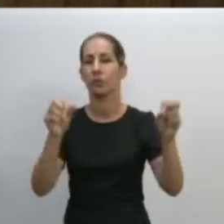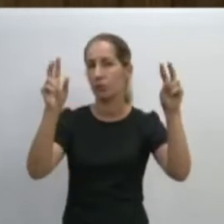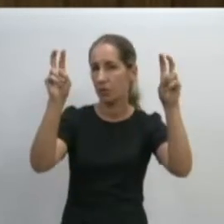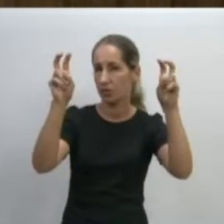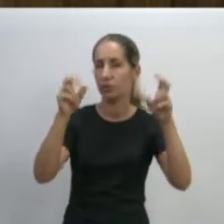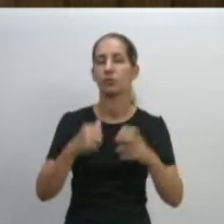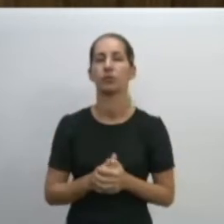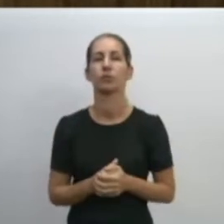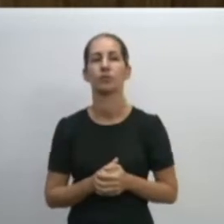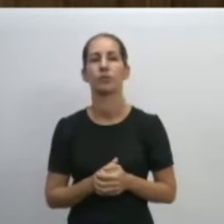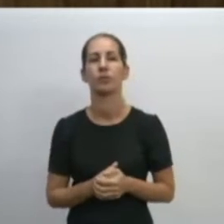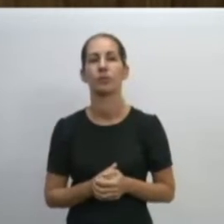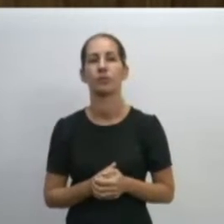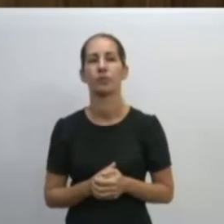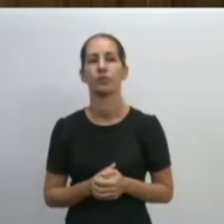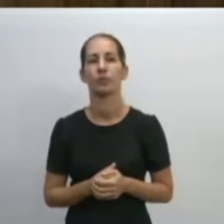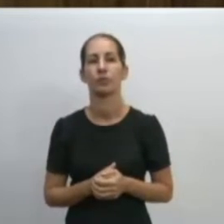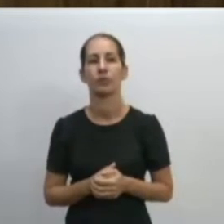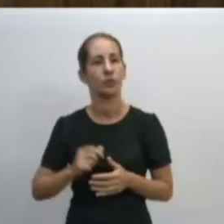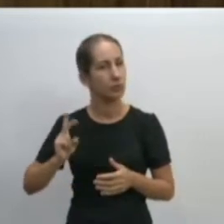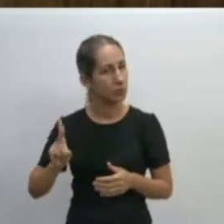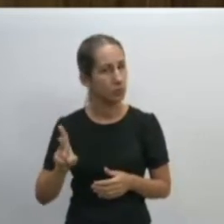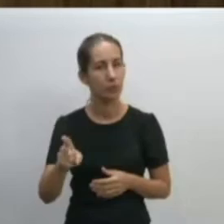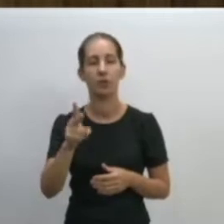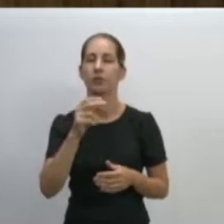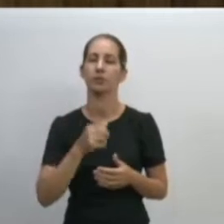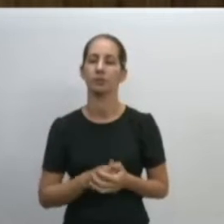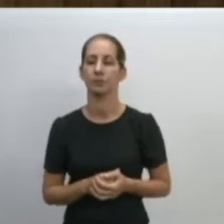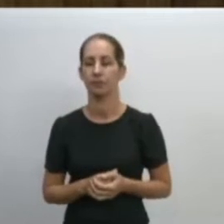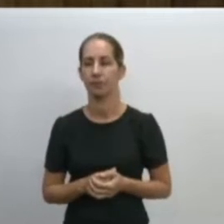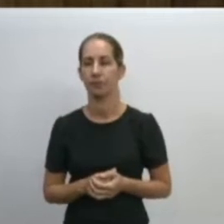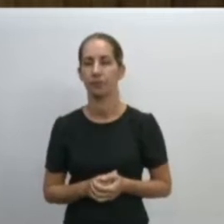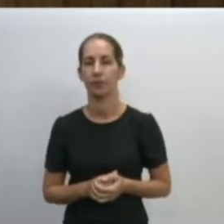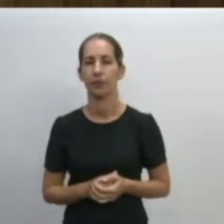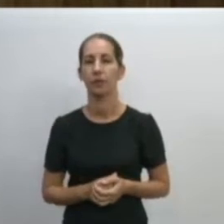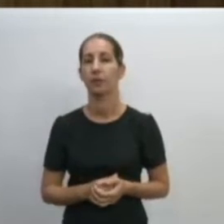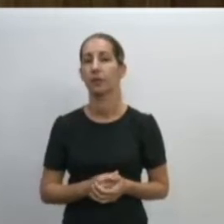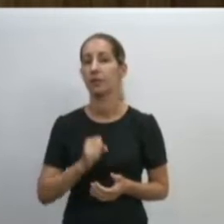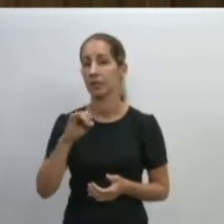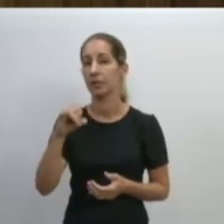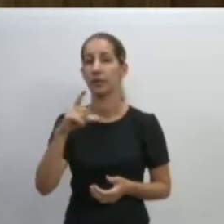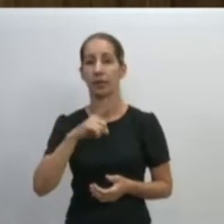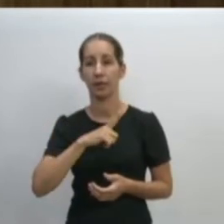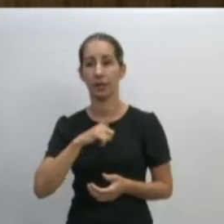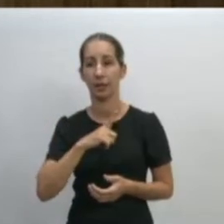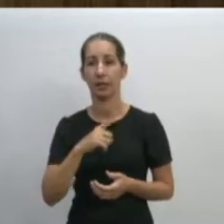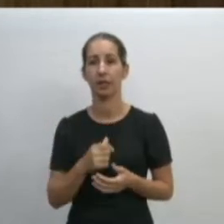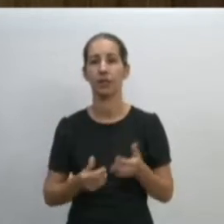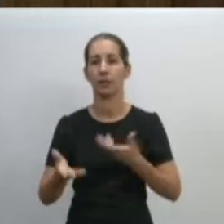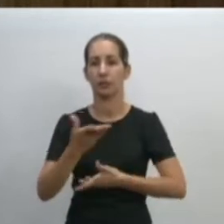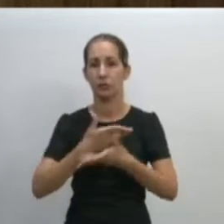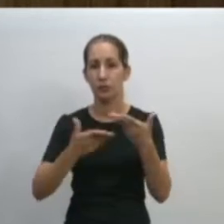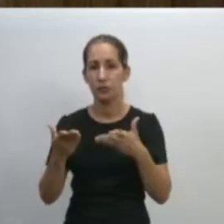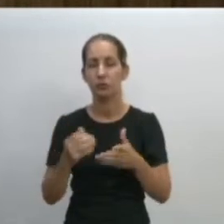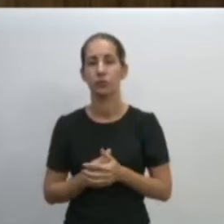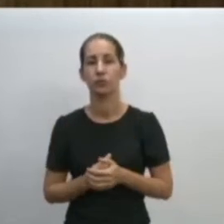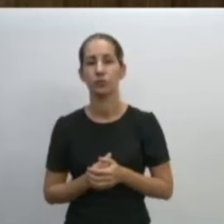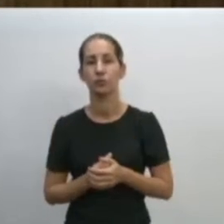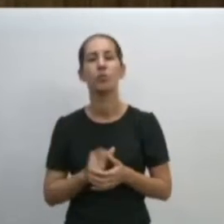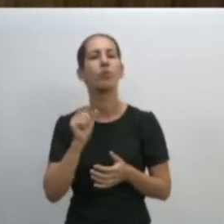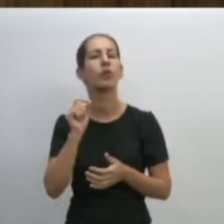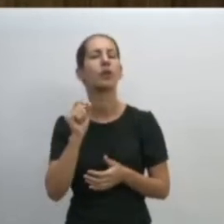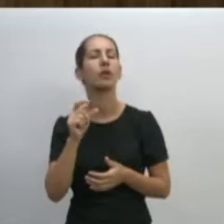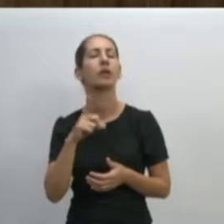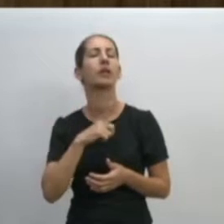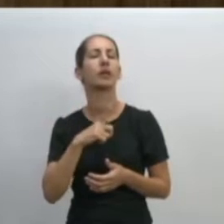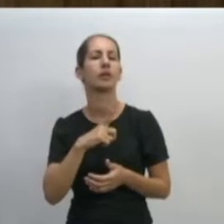assunto, iremos até o final para ver se existe algum subterfúgio, o que está